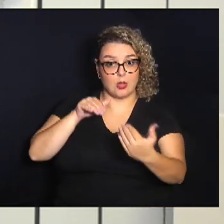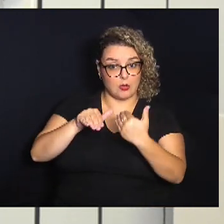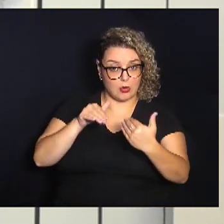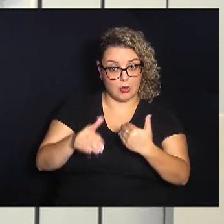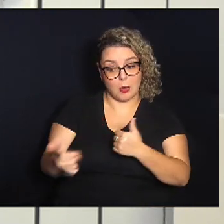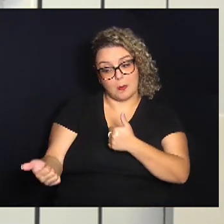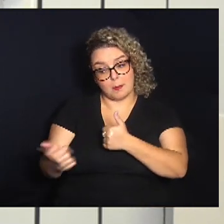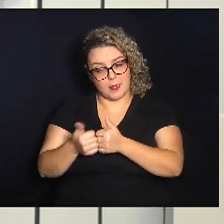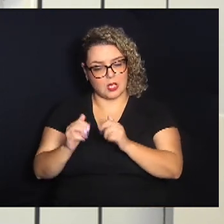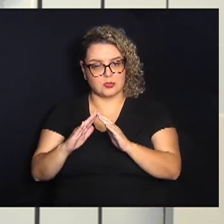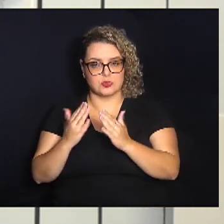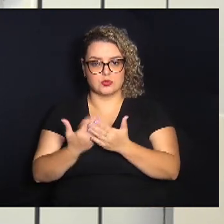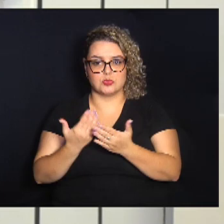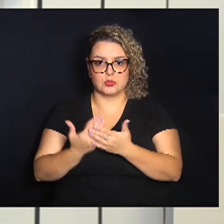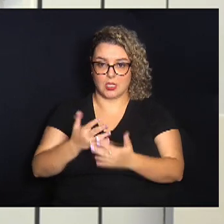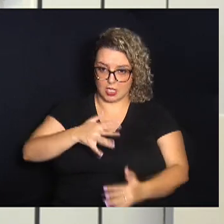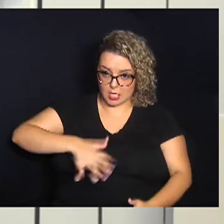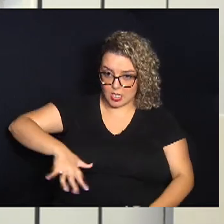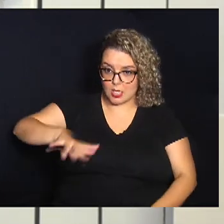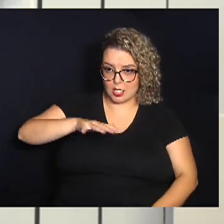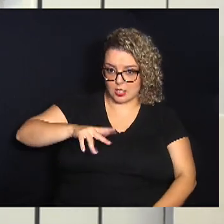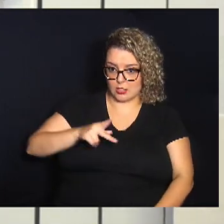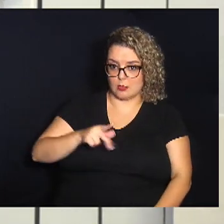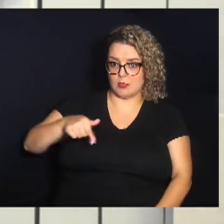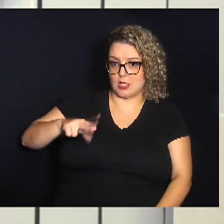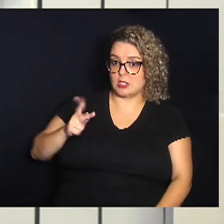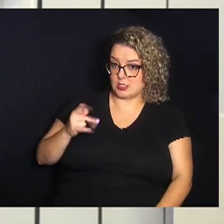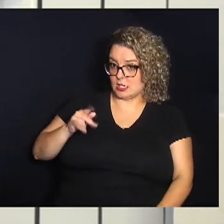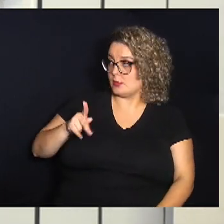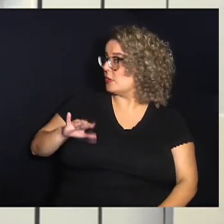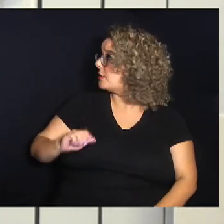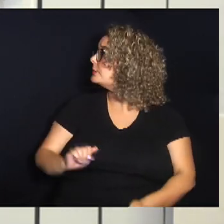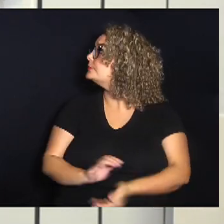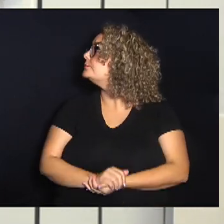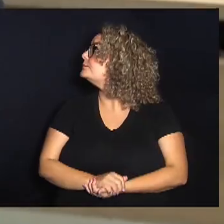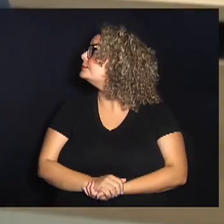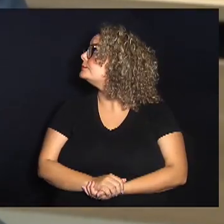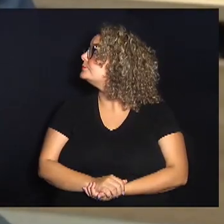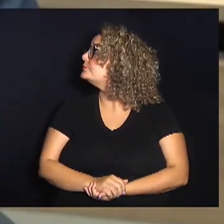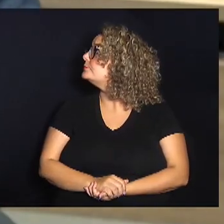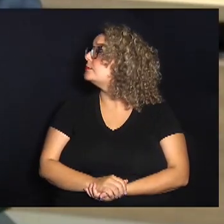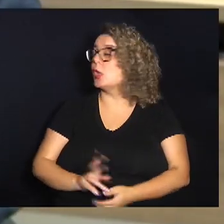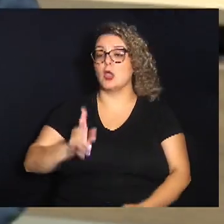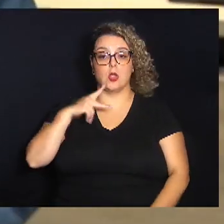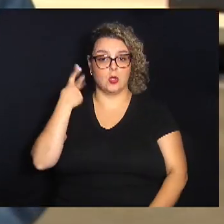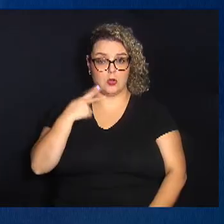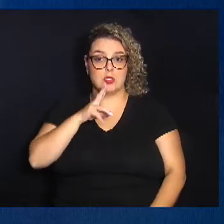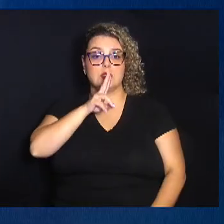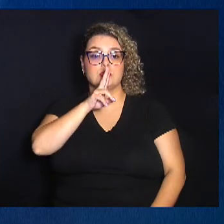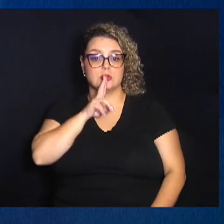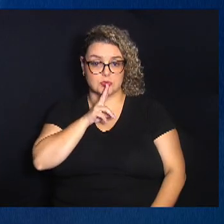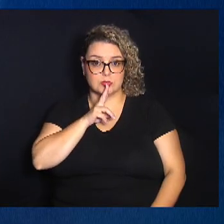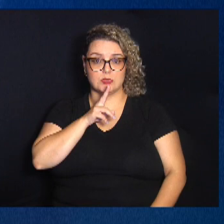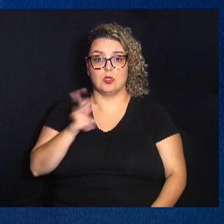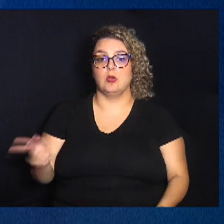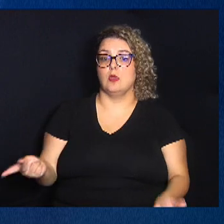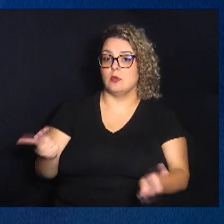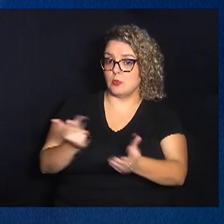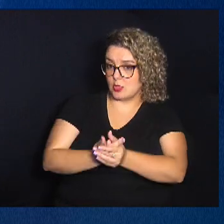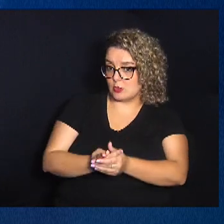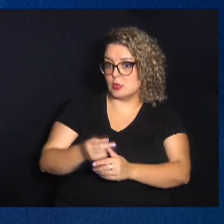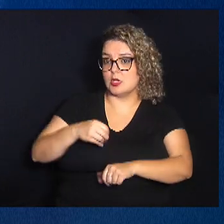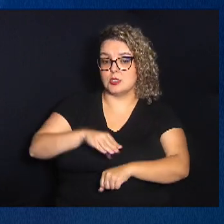de escolas na região do Parque da Hípica. O vereador Nelson Osseri protocolou a